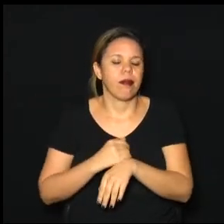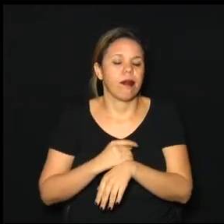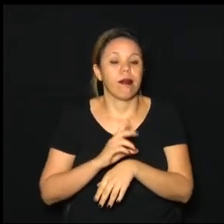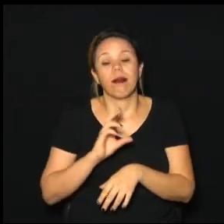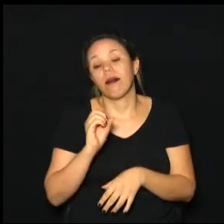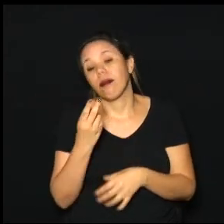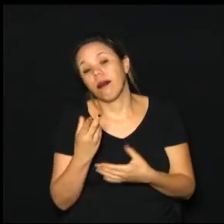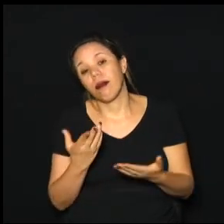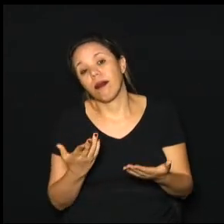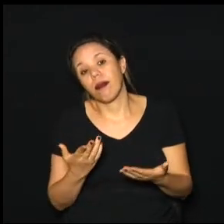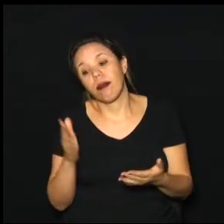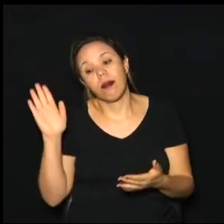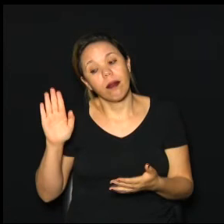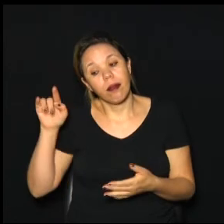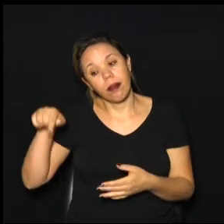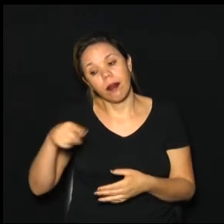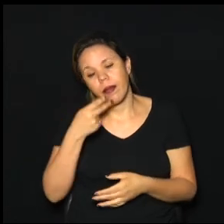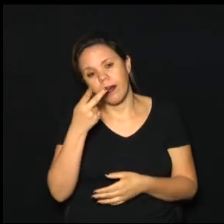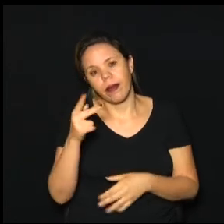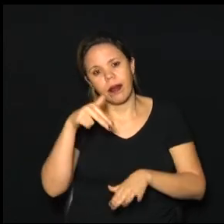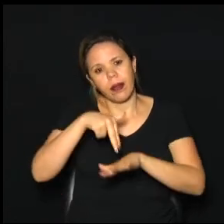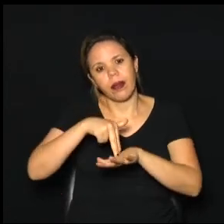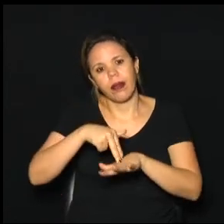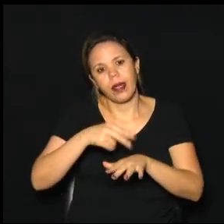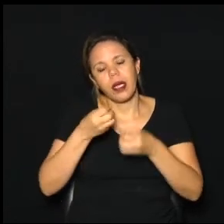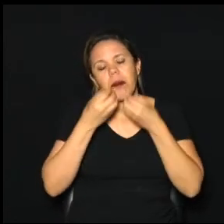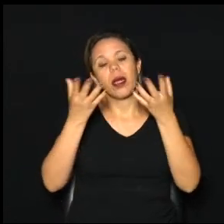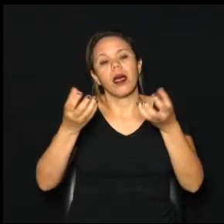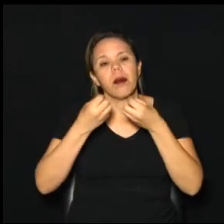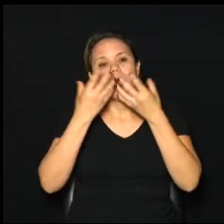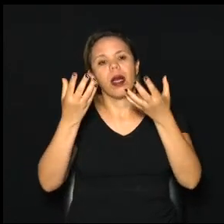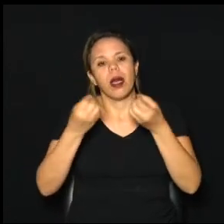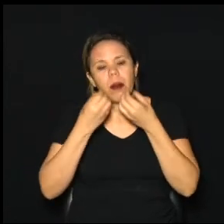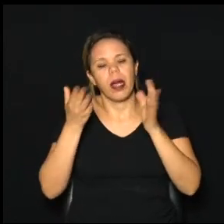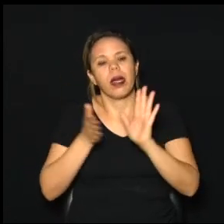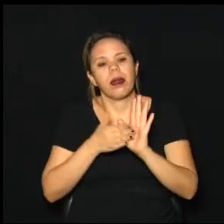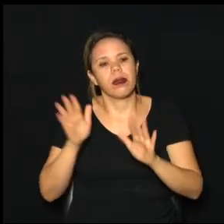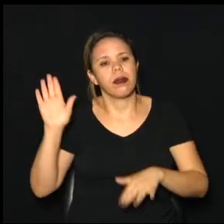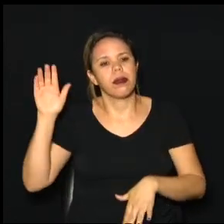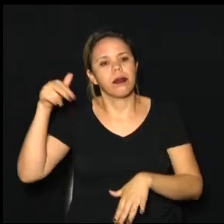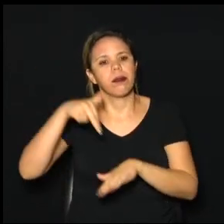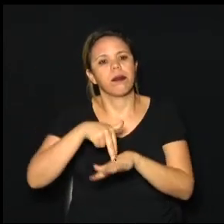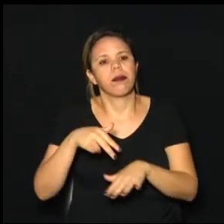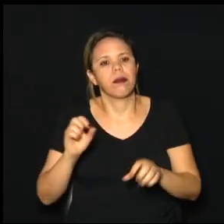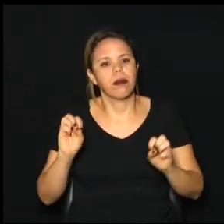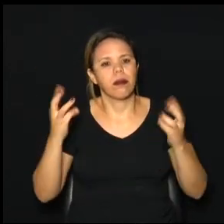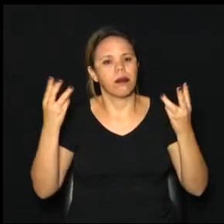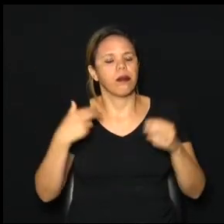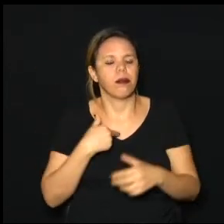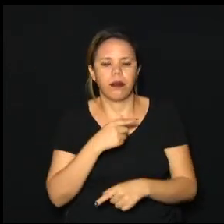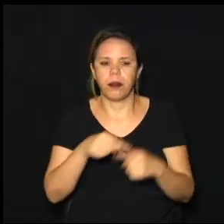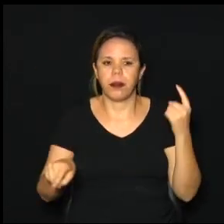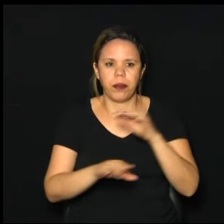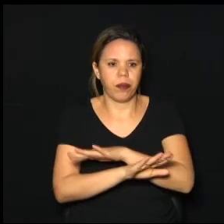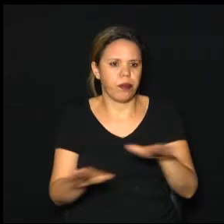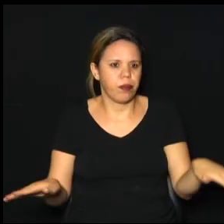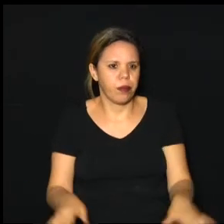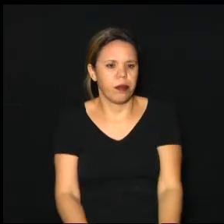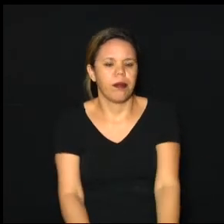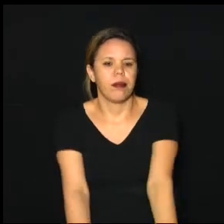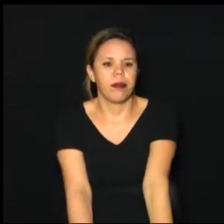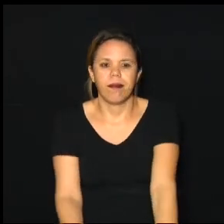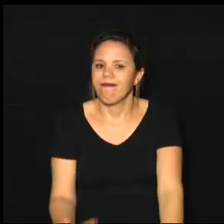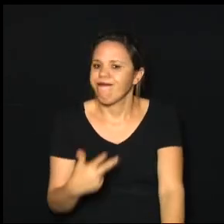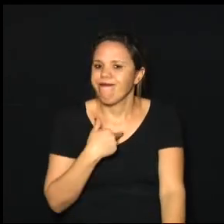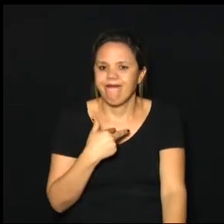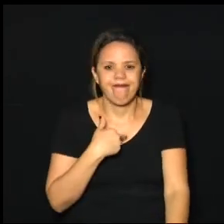enfim, o candidato falava ali para as pessoas que iam a esses showmícios. Isso não pode mais, isso está proibido. Também